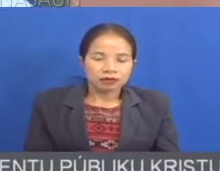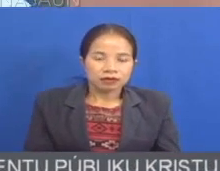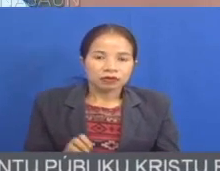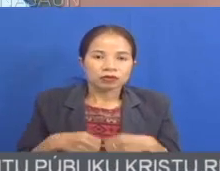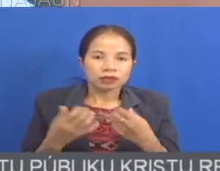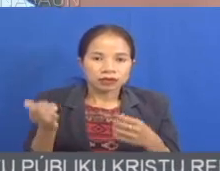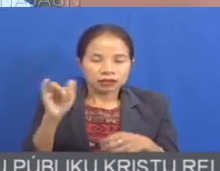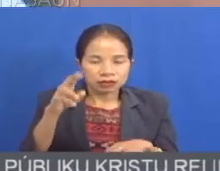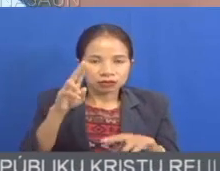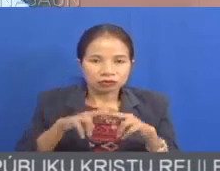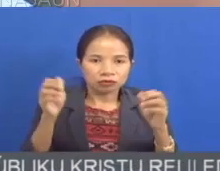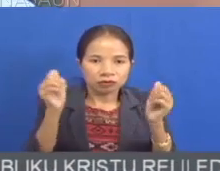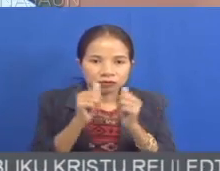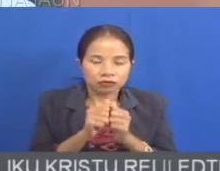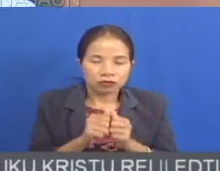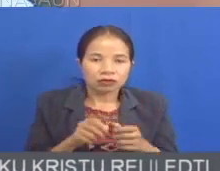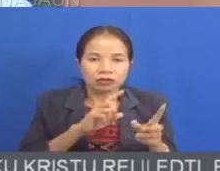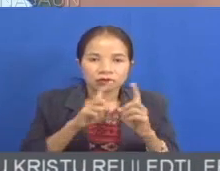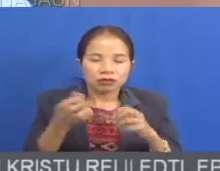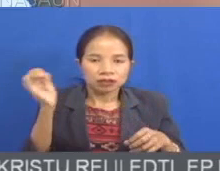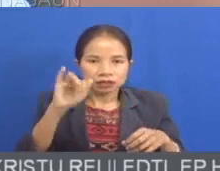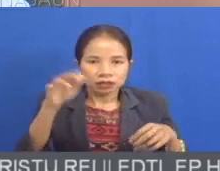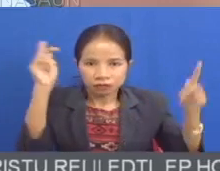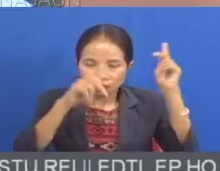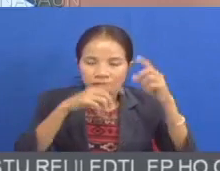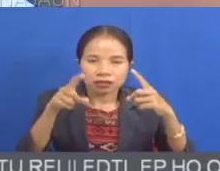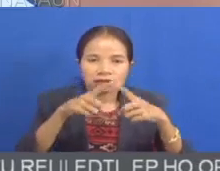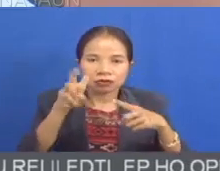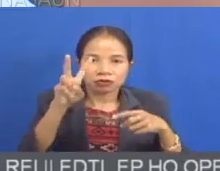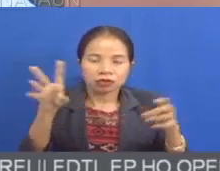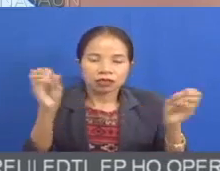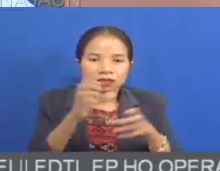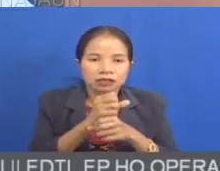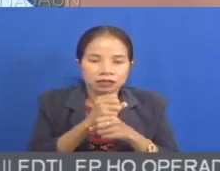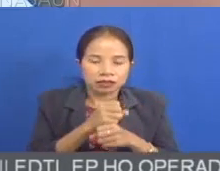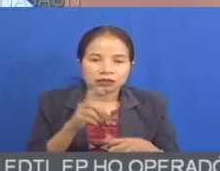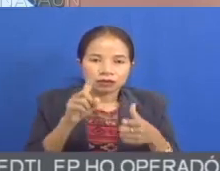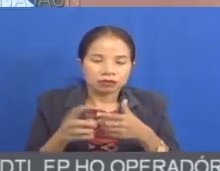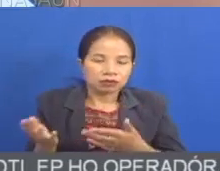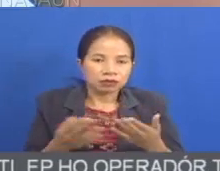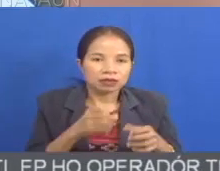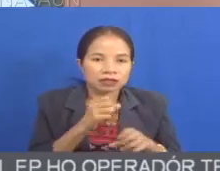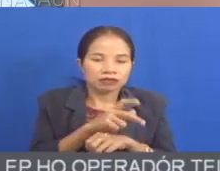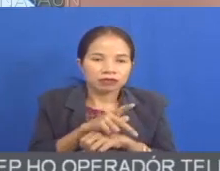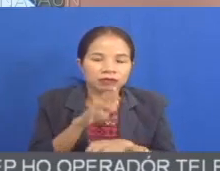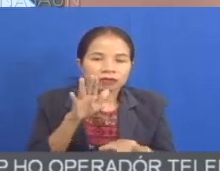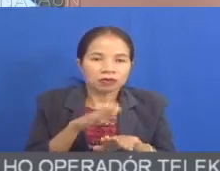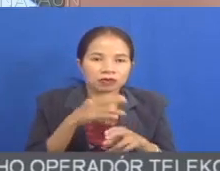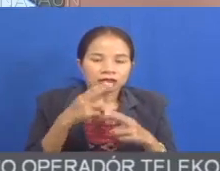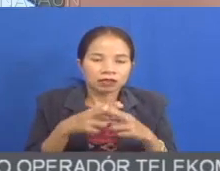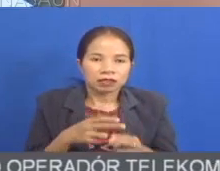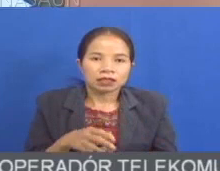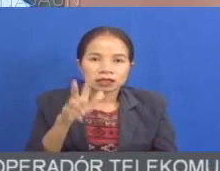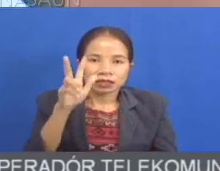tura moto a tu. Resolver o problema, vai vir parte do Alessimo Malo, nem Maca foi no Rima e se fope, e depois na Rantri partida,